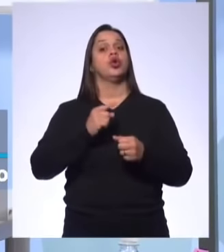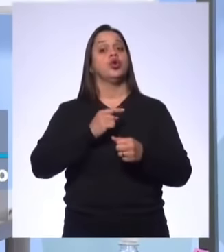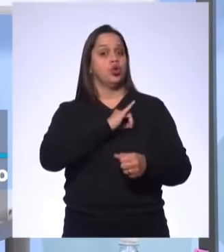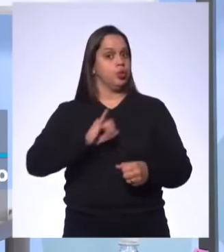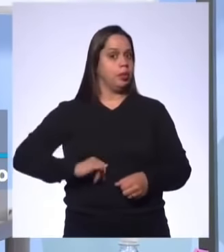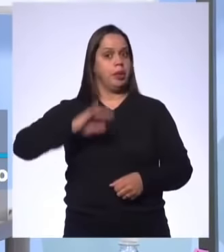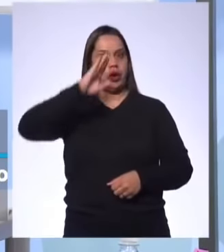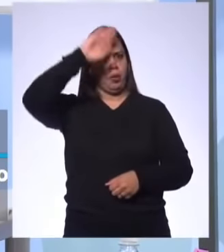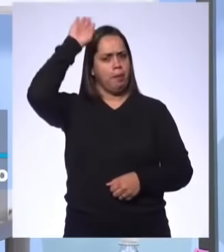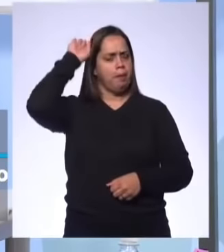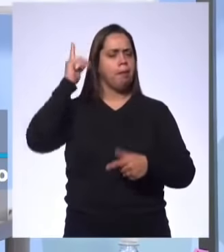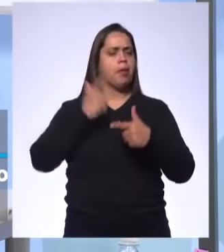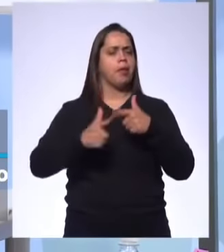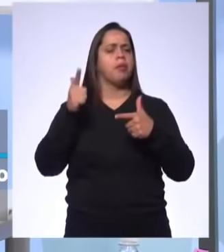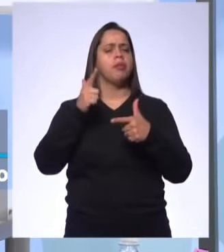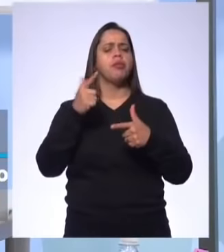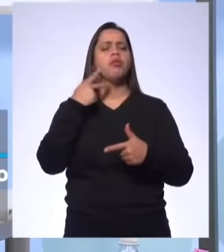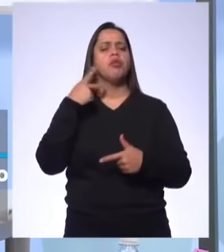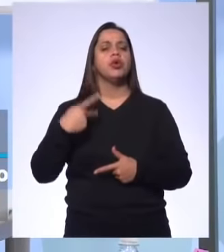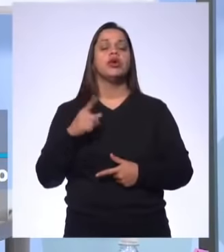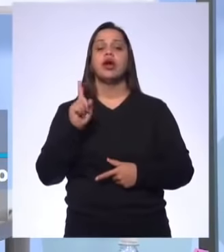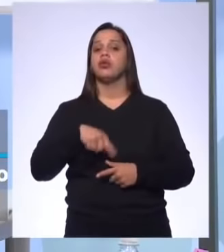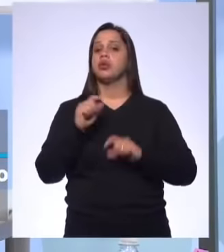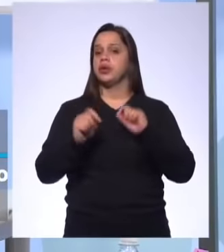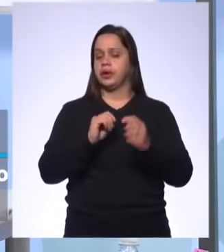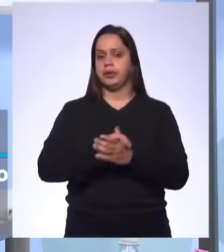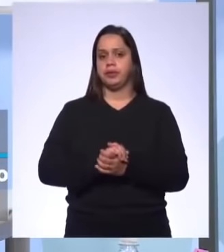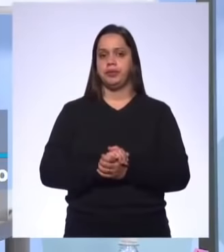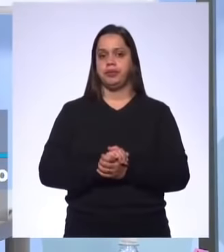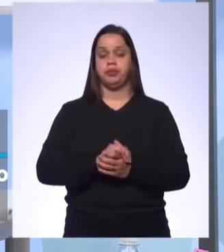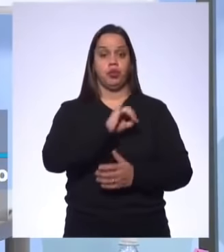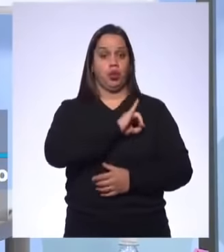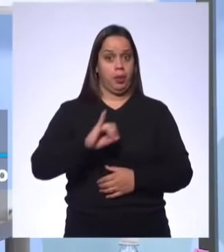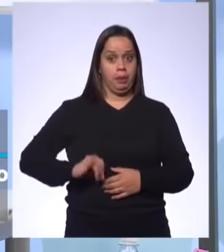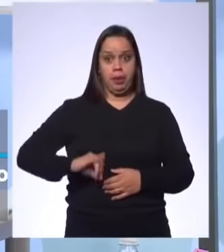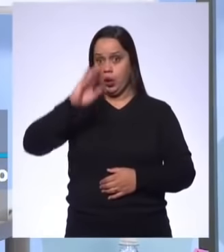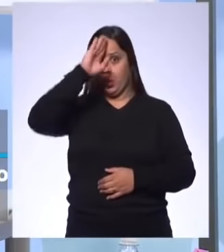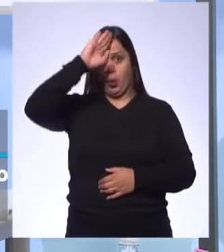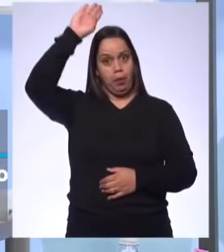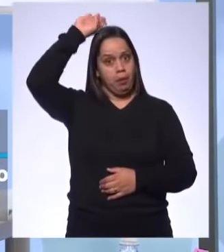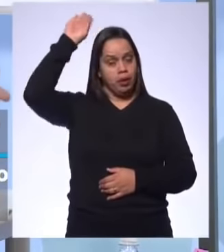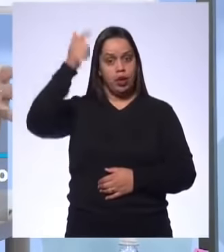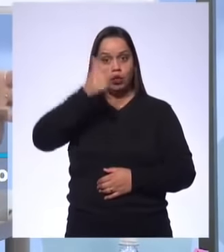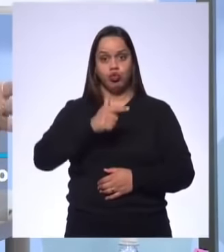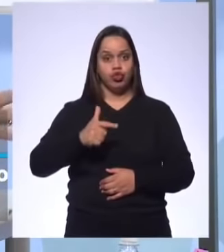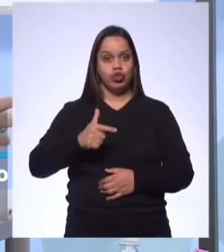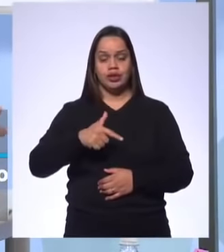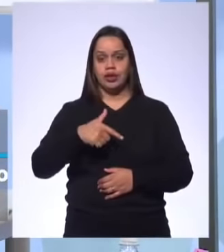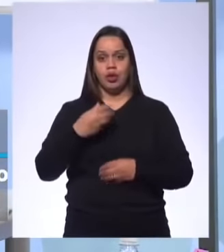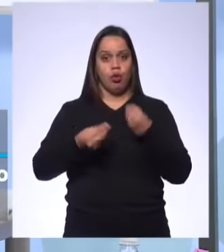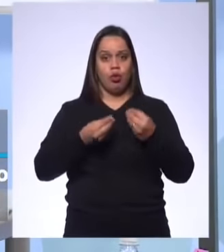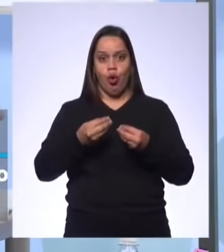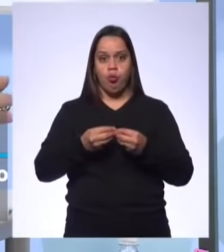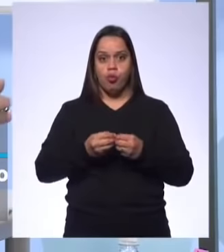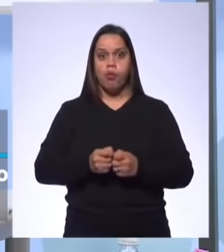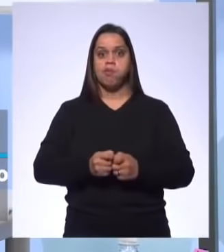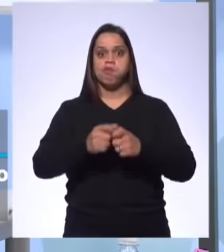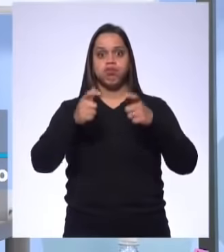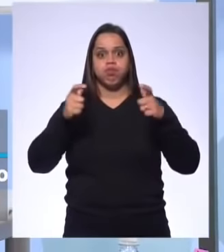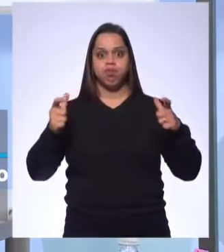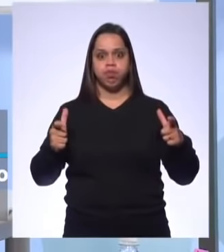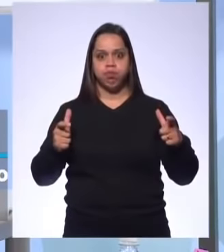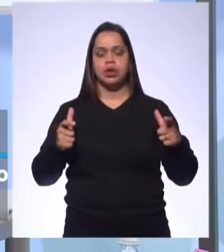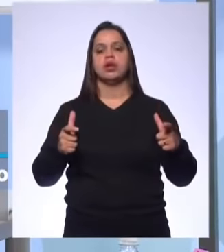eram os problemas políticos? O Império Romano já não tinha mais como expandir seu território, né,